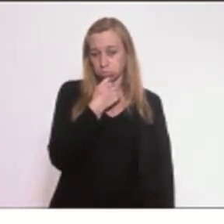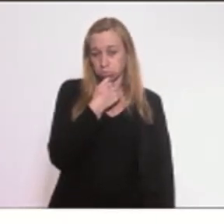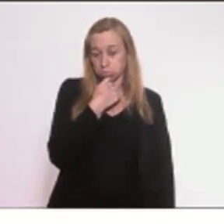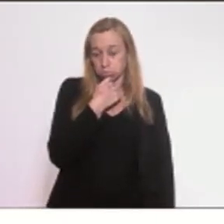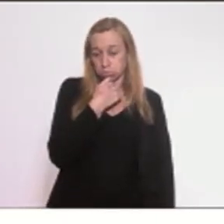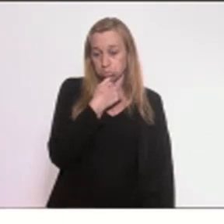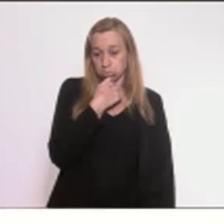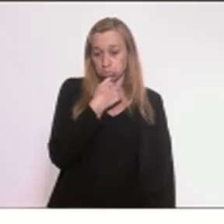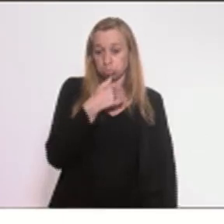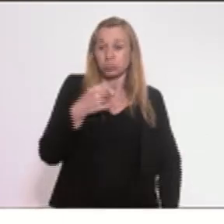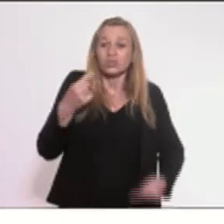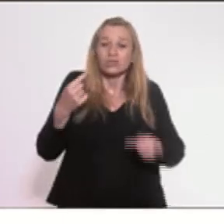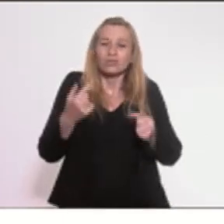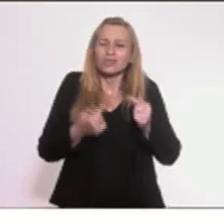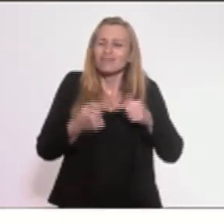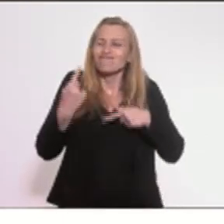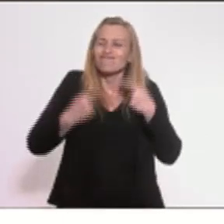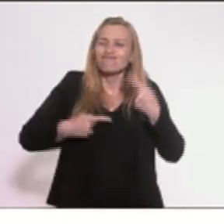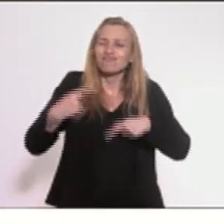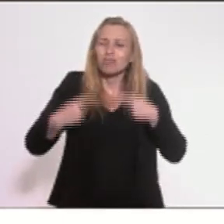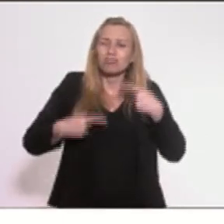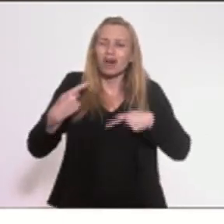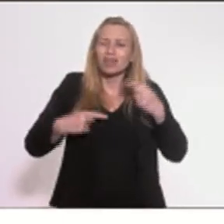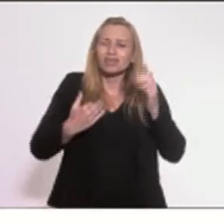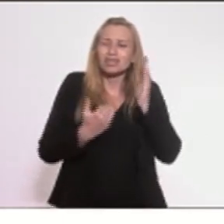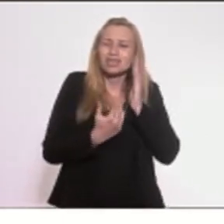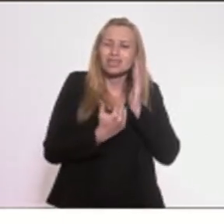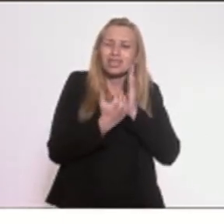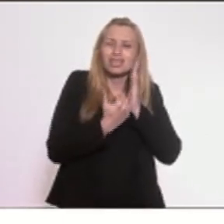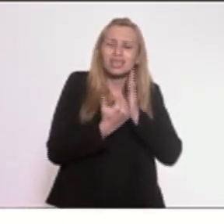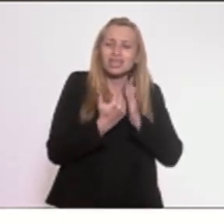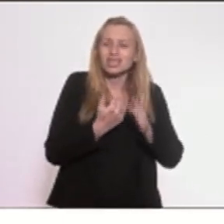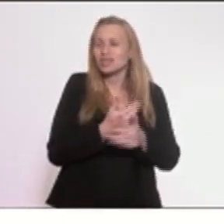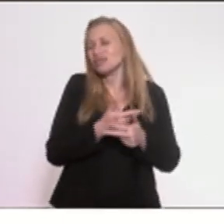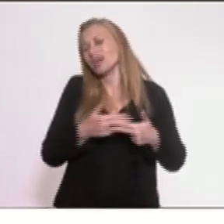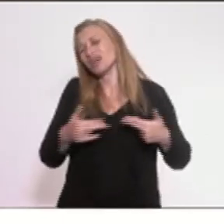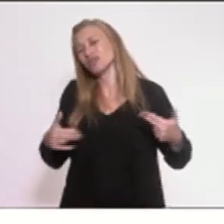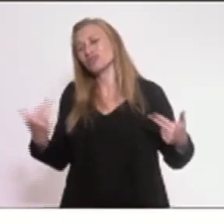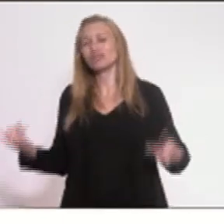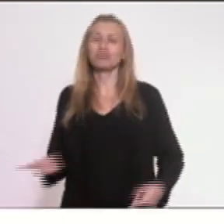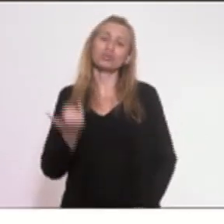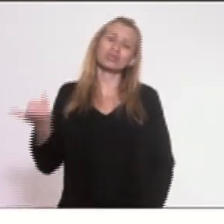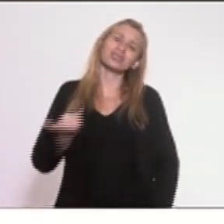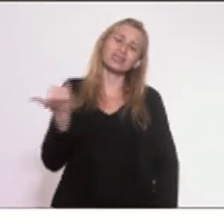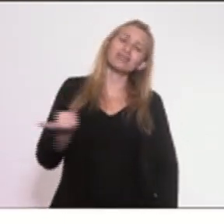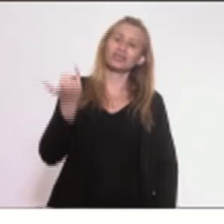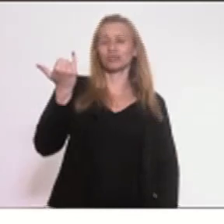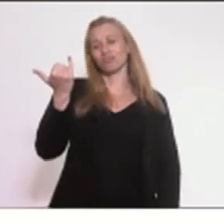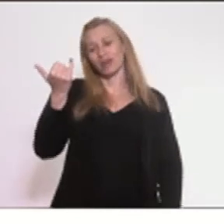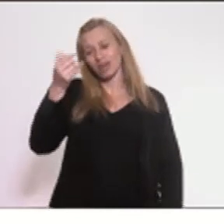de debate quando tem coisas tão essenciais para resolver.